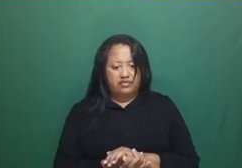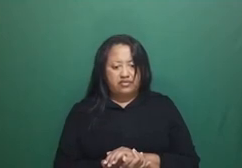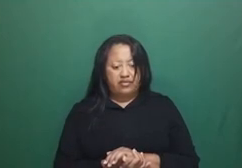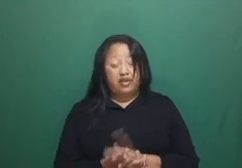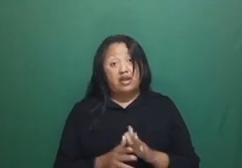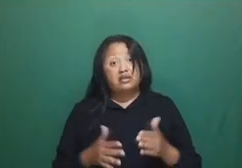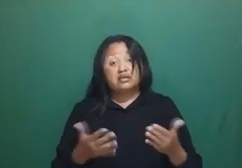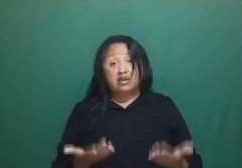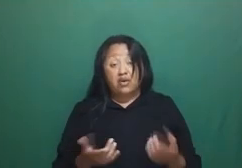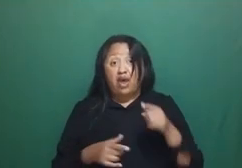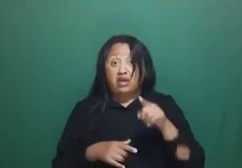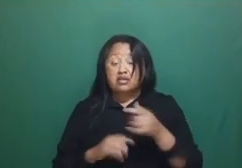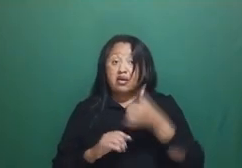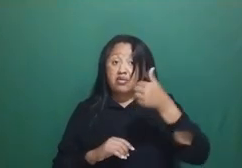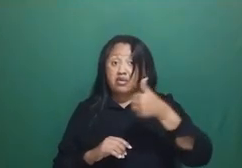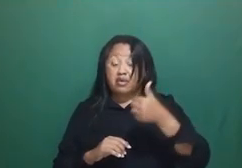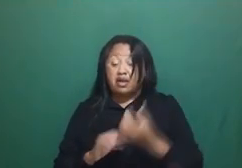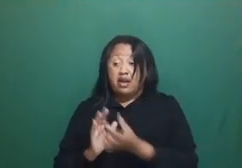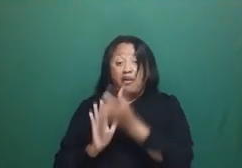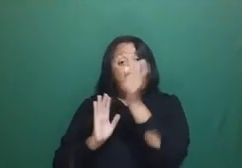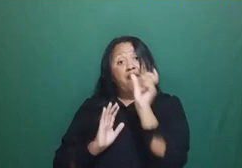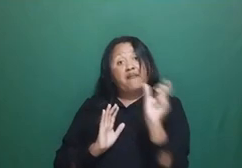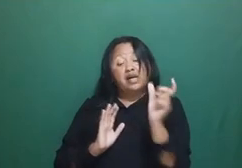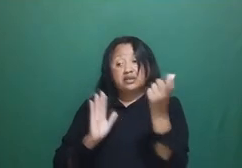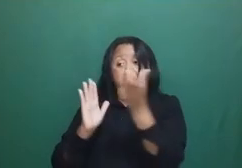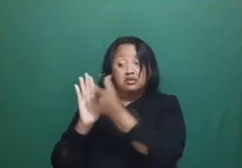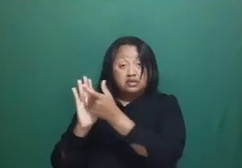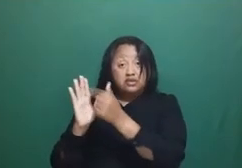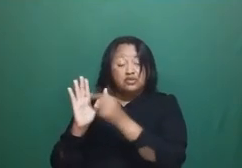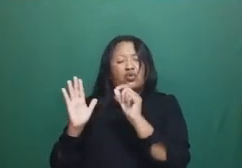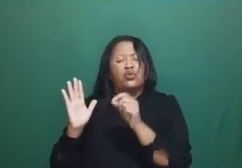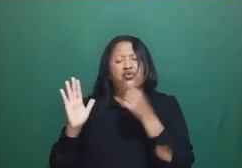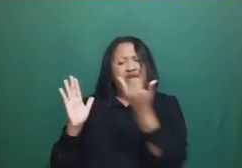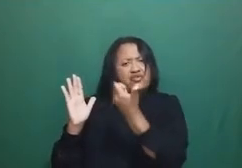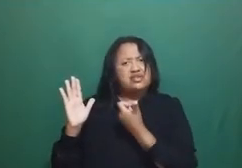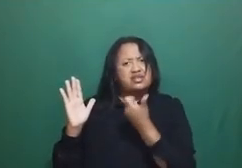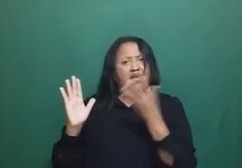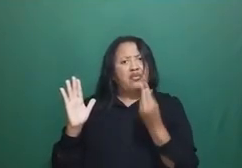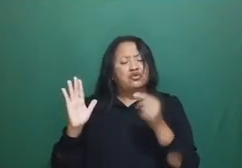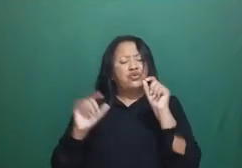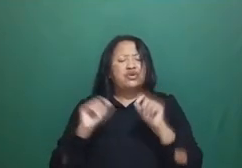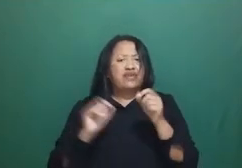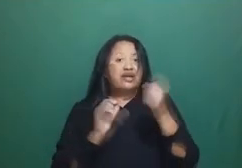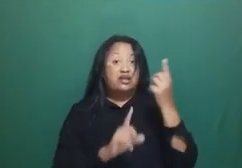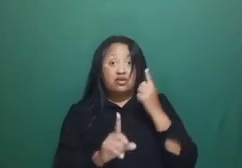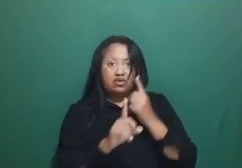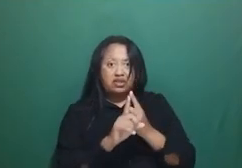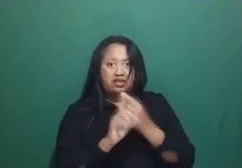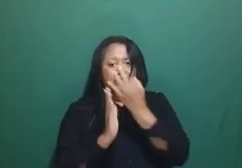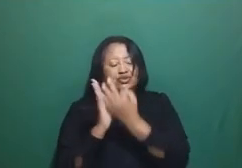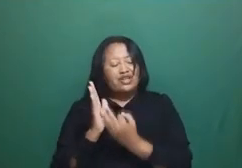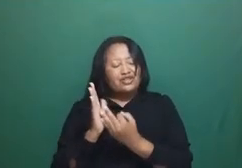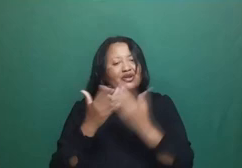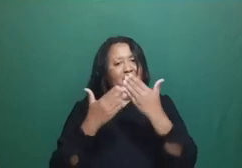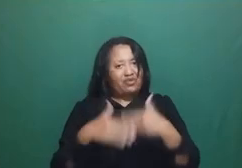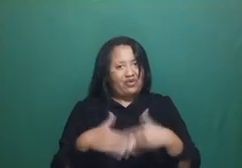Então essa primeira parte do texto já diz muito sobre o que é que é que a gente vai encontrar no texto da